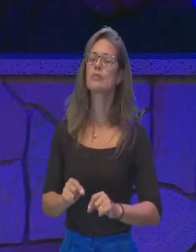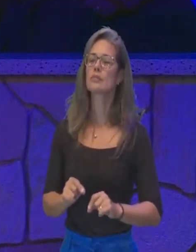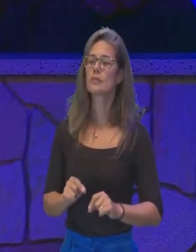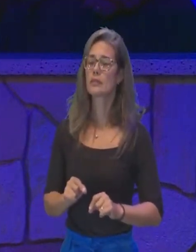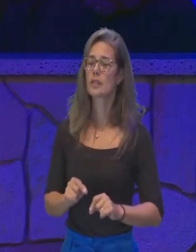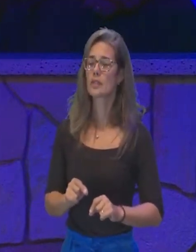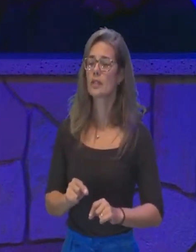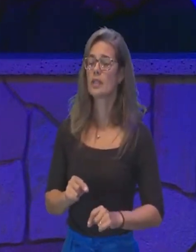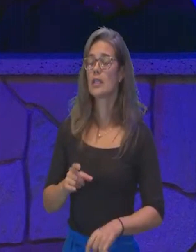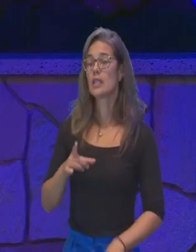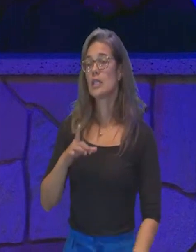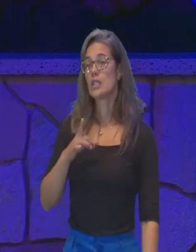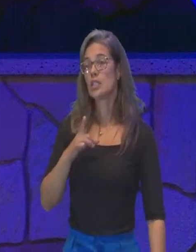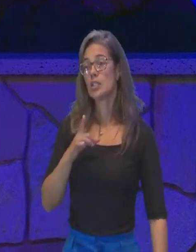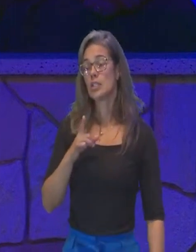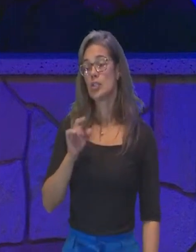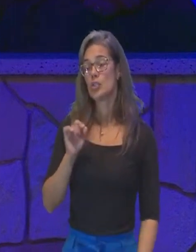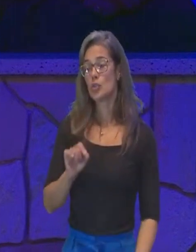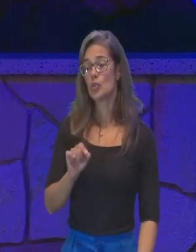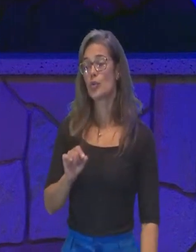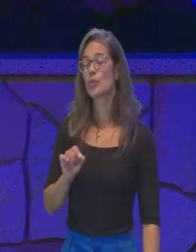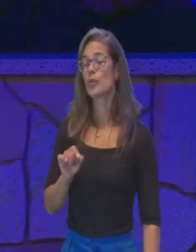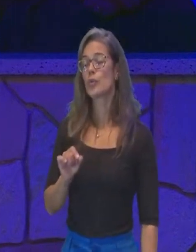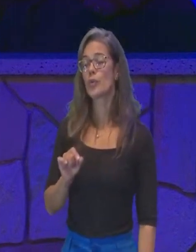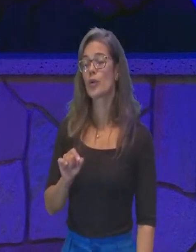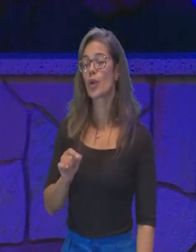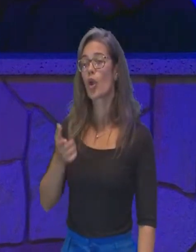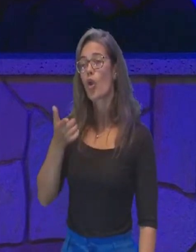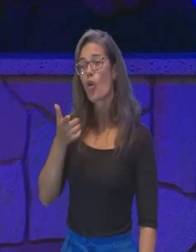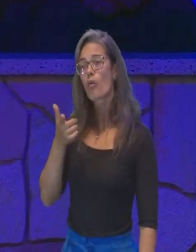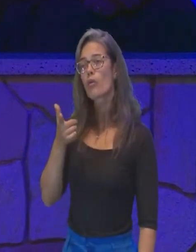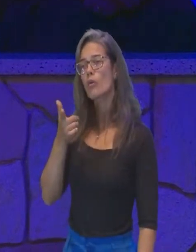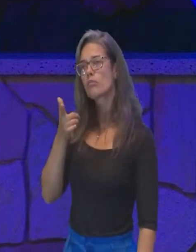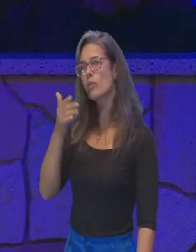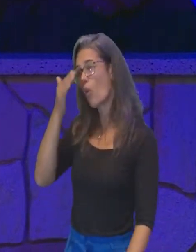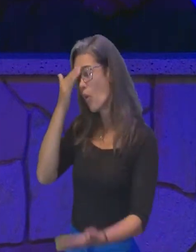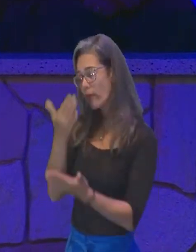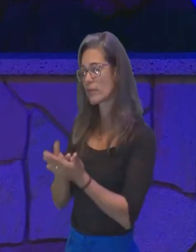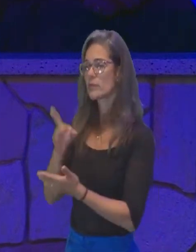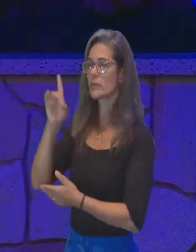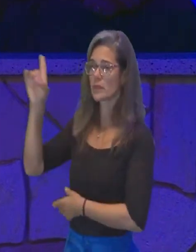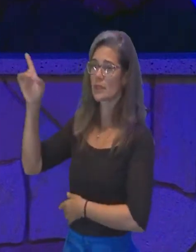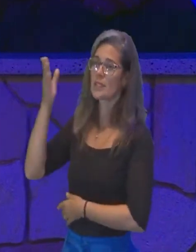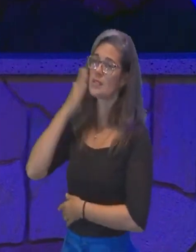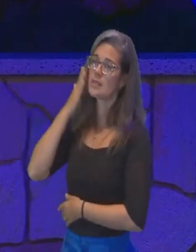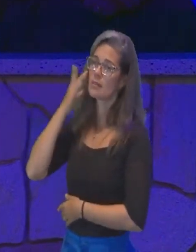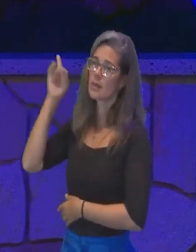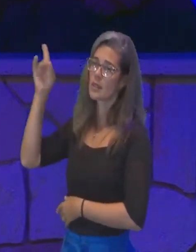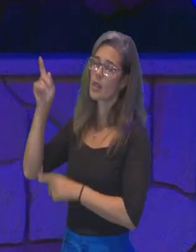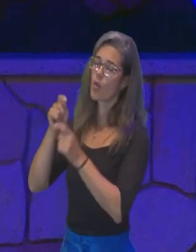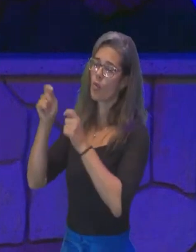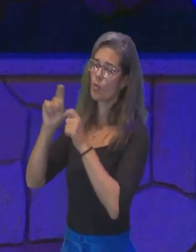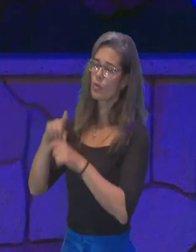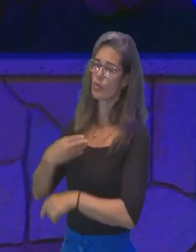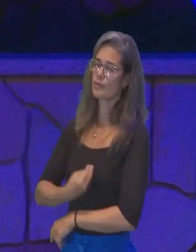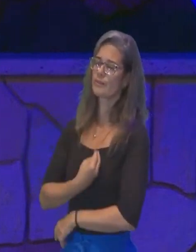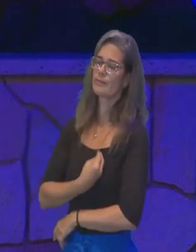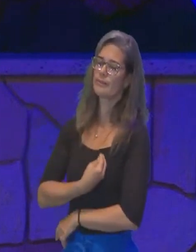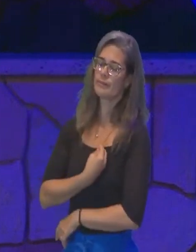nos encontramos e continuarmos nossa caminhada certos de que o Senhor tem o controle da nossa vida,